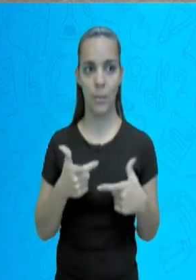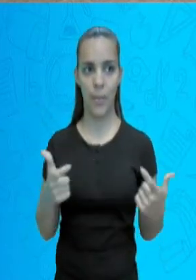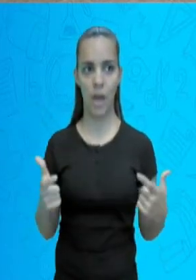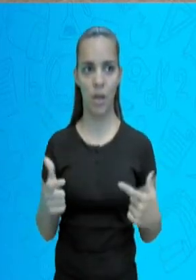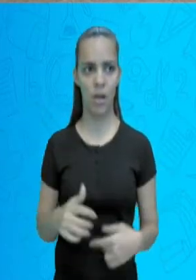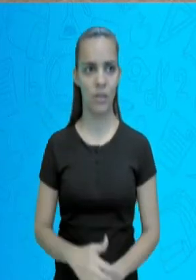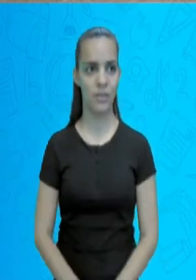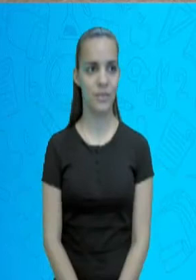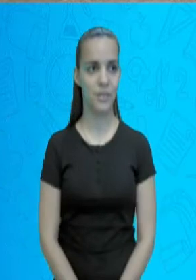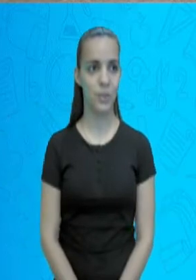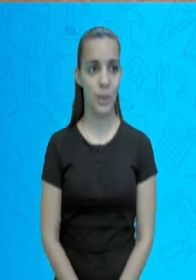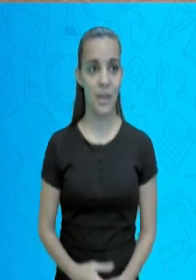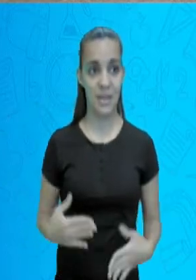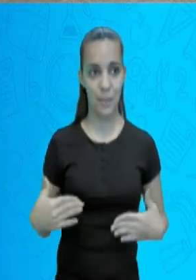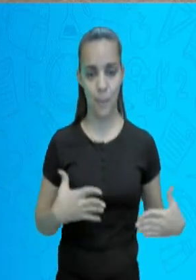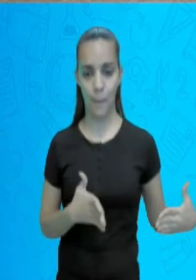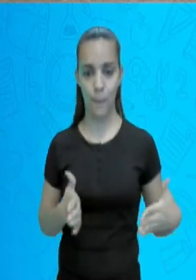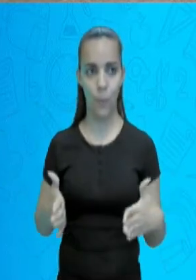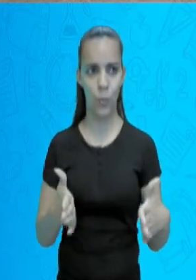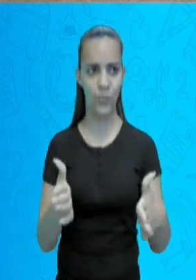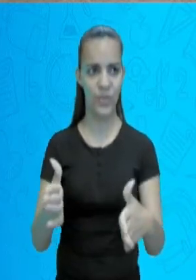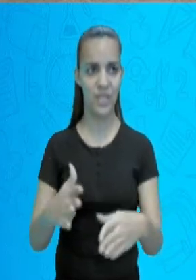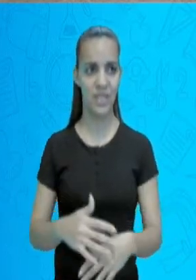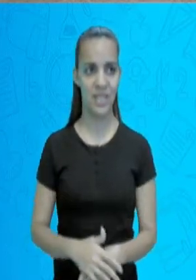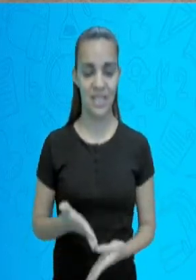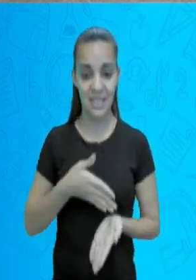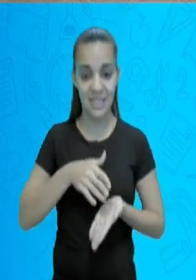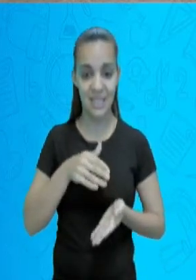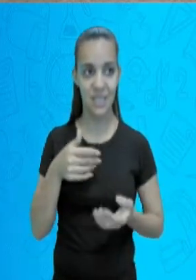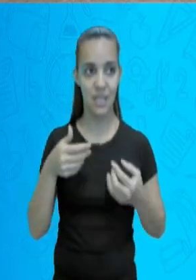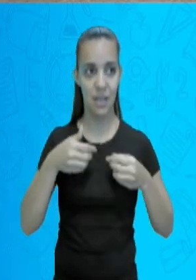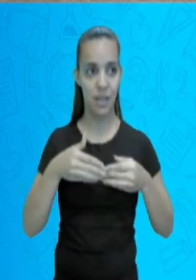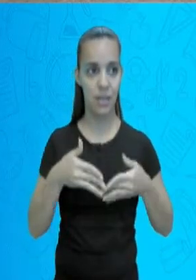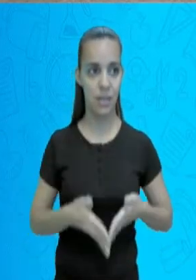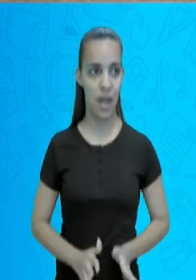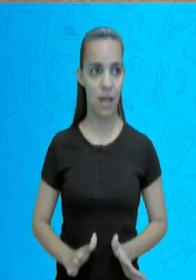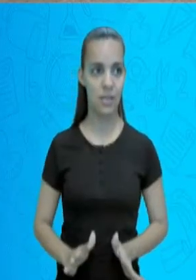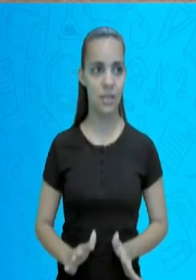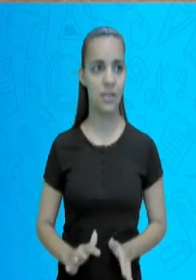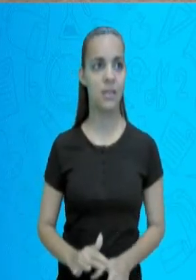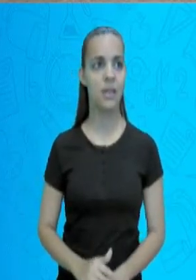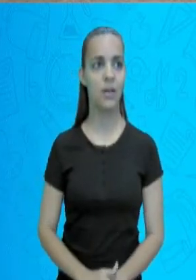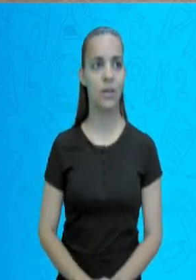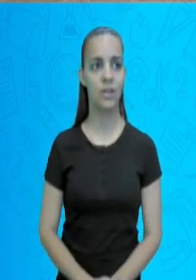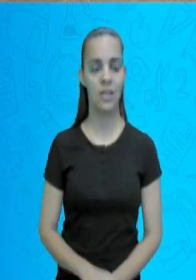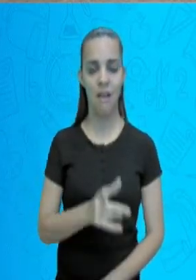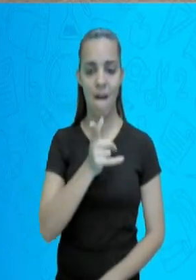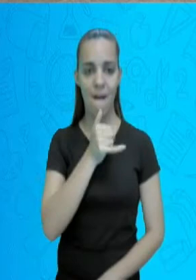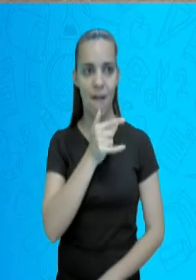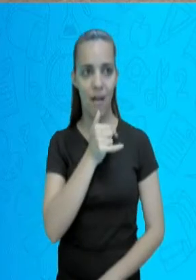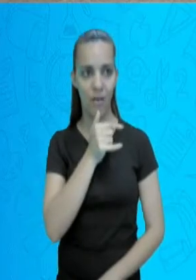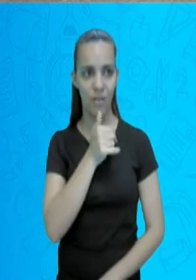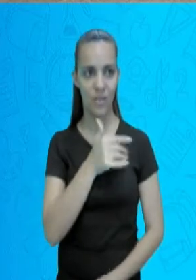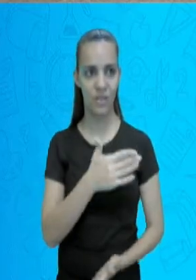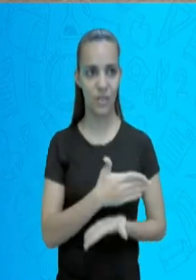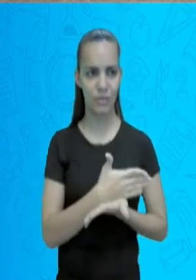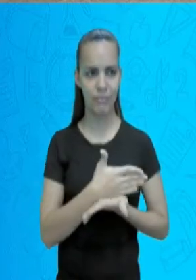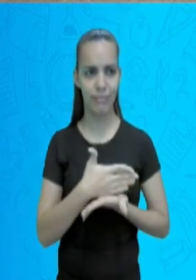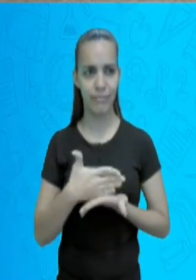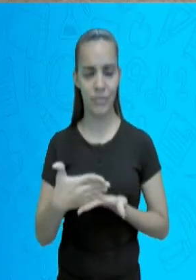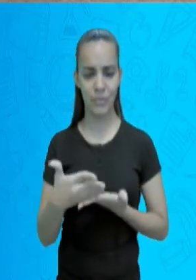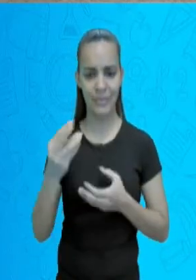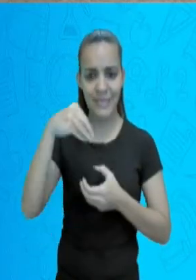disso. Mas o rio que nasce e se deságua dentro do